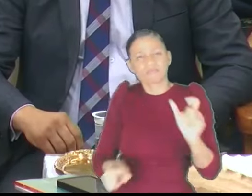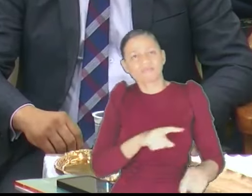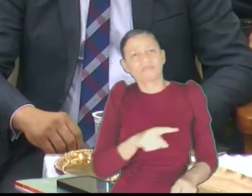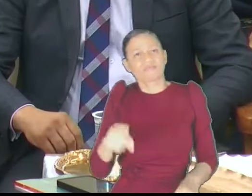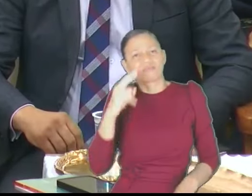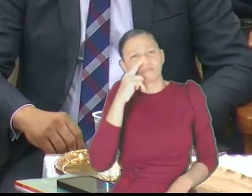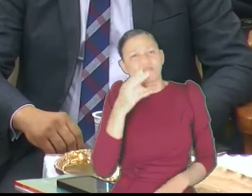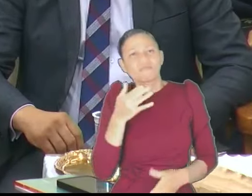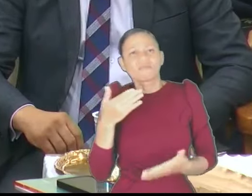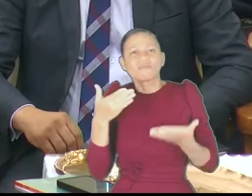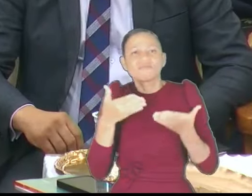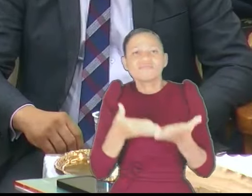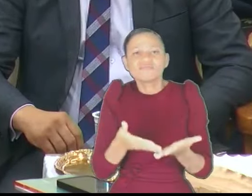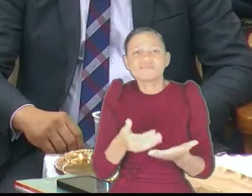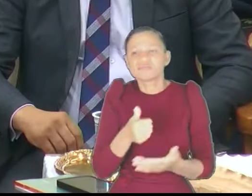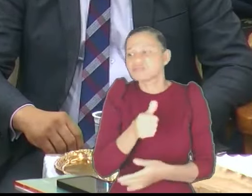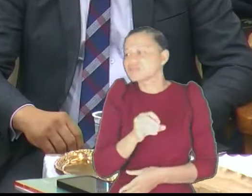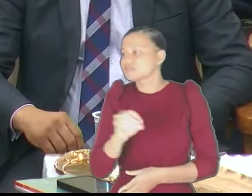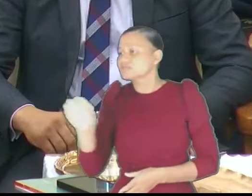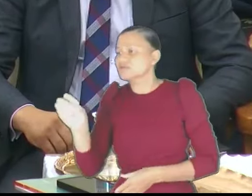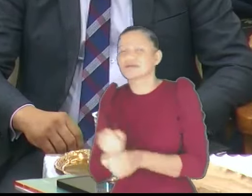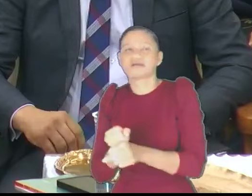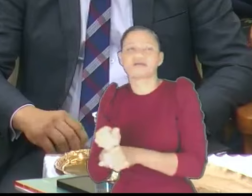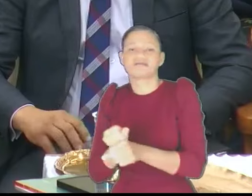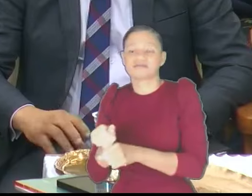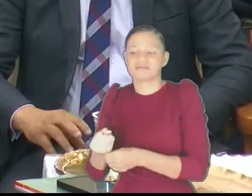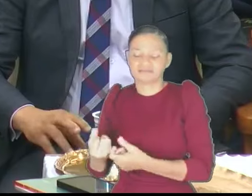Mas como é que chega aqui? Faz 100 anos que está chegando.